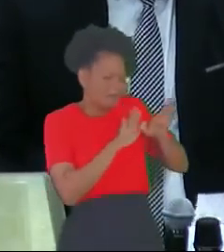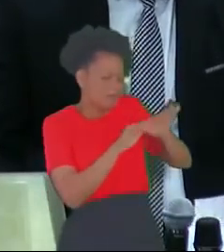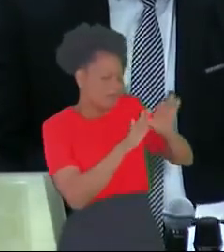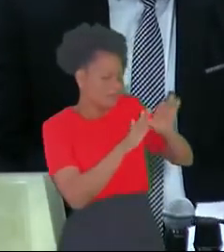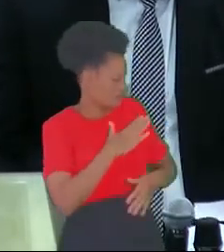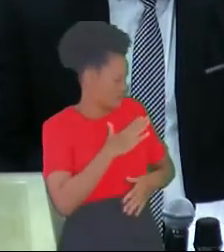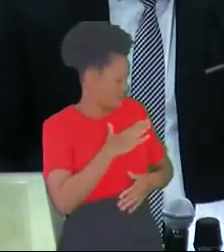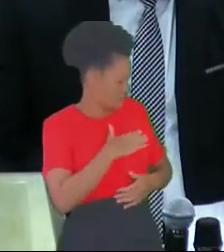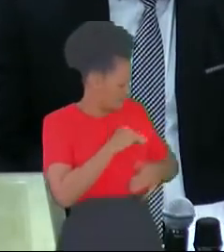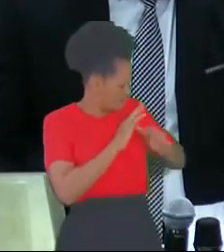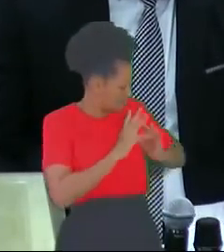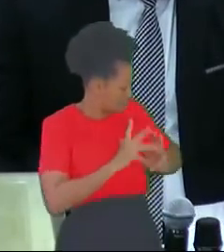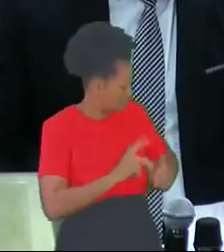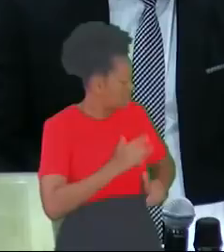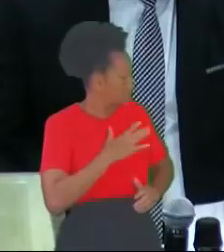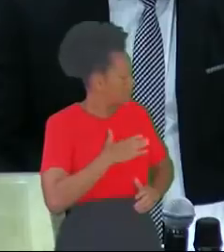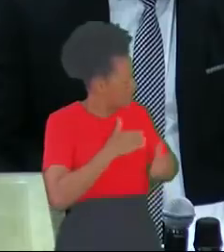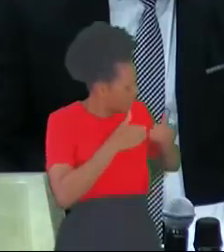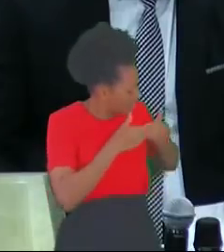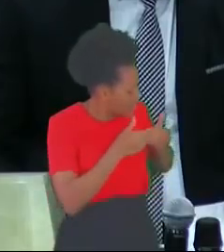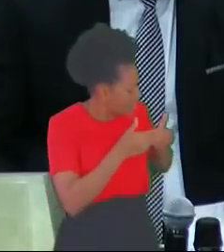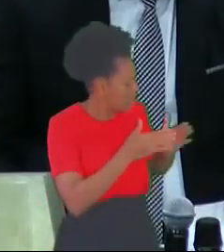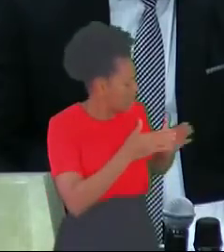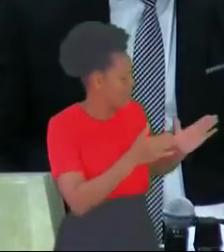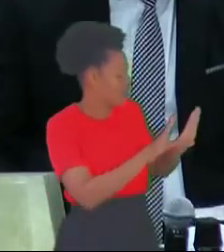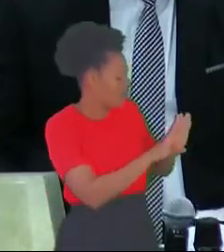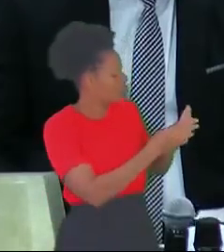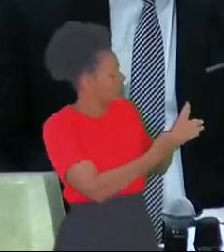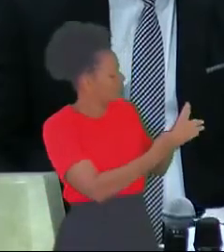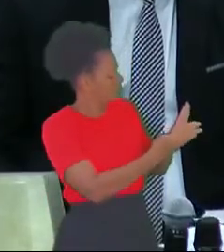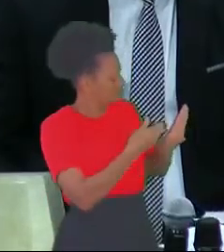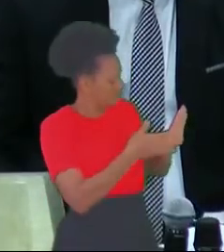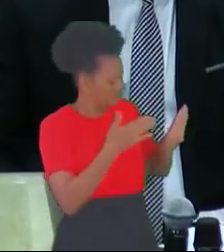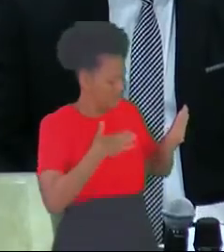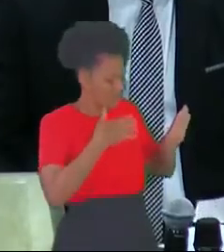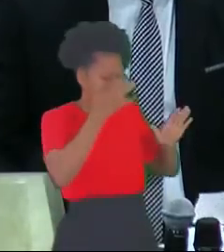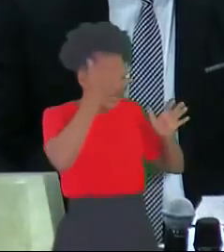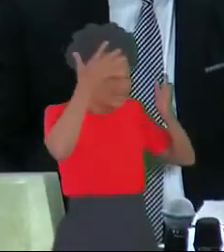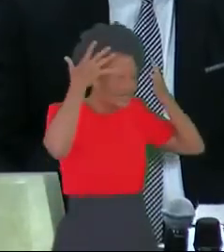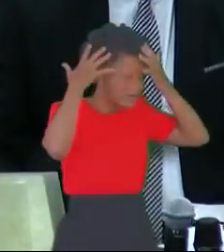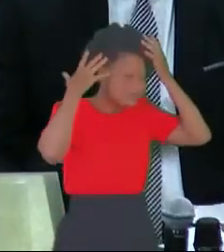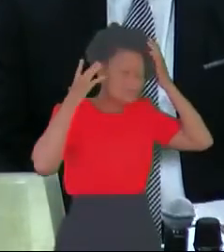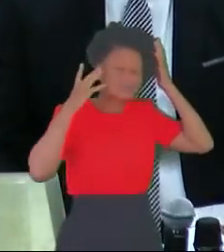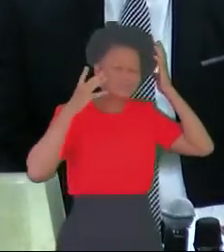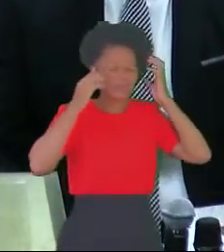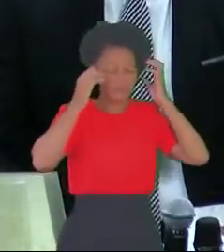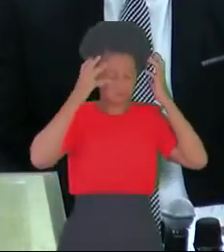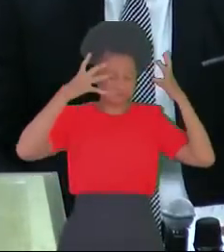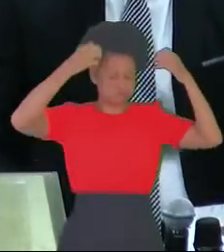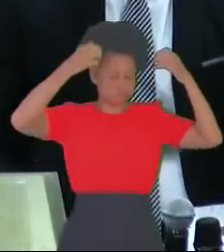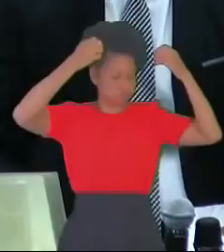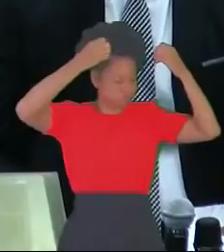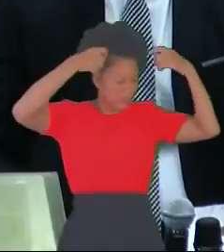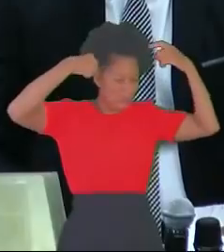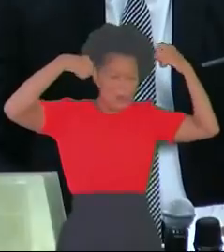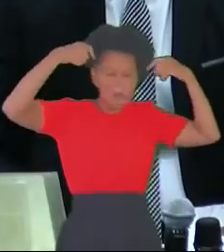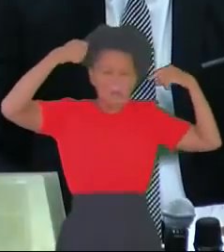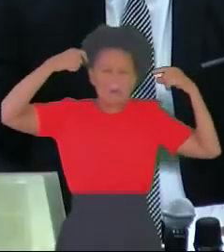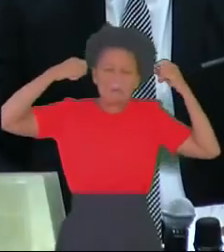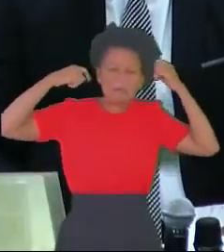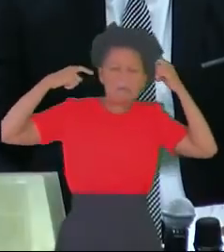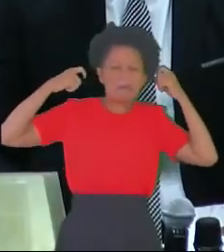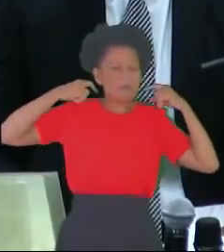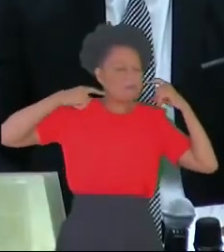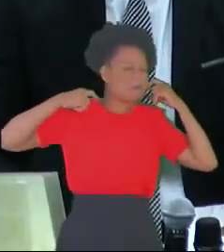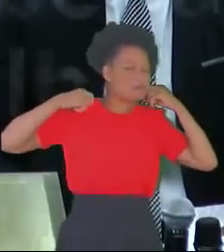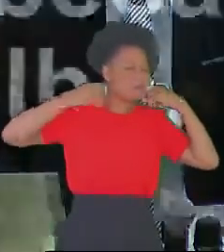abre-me, porque os meus cabelos estão cheios, minha cabeça está cheia das gotas da noite e os meus